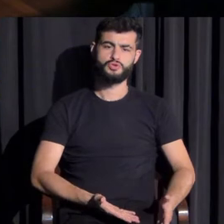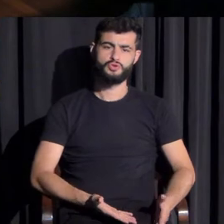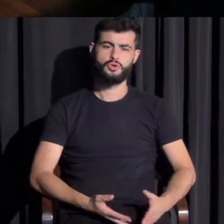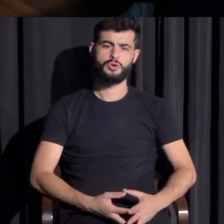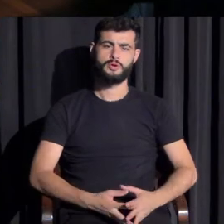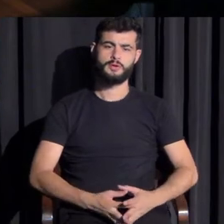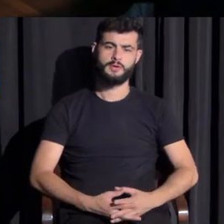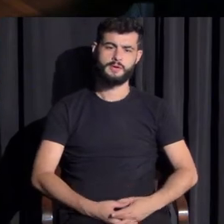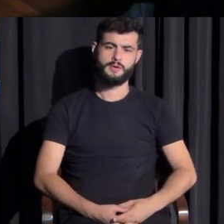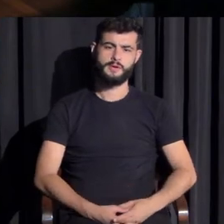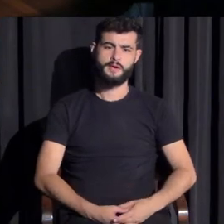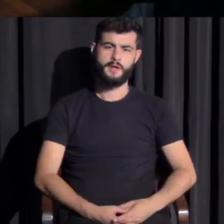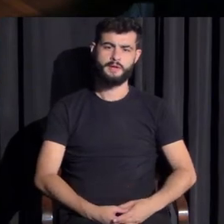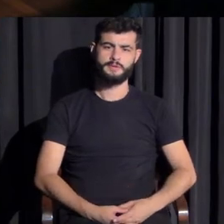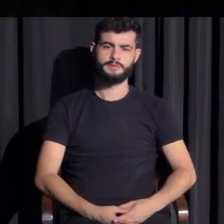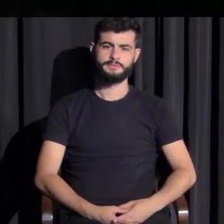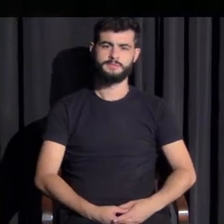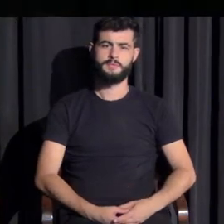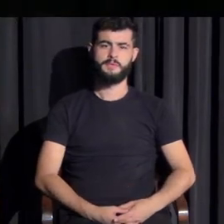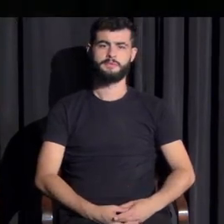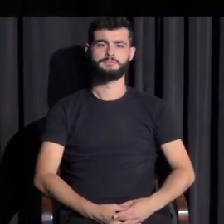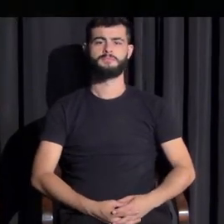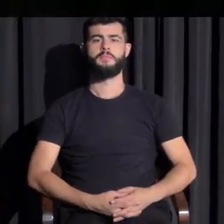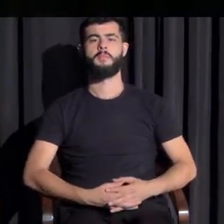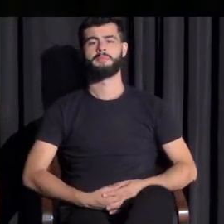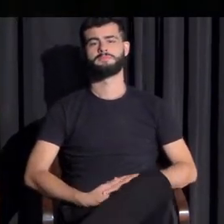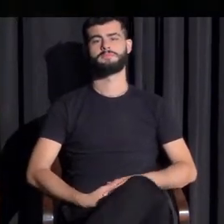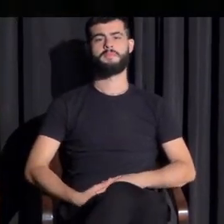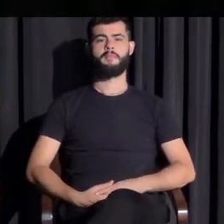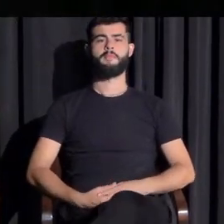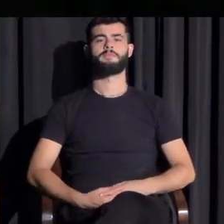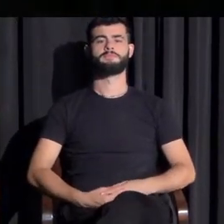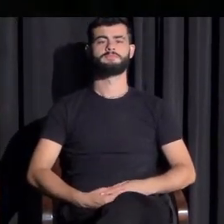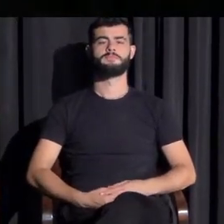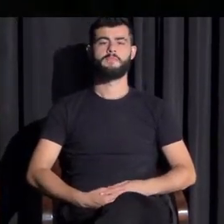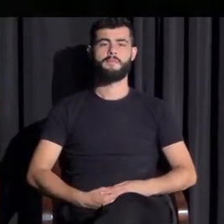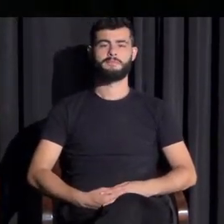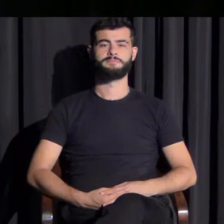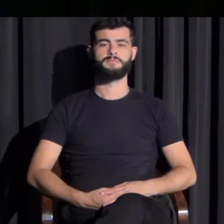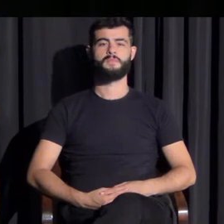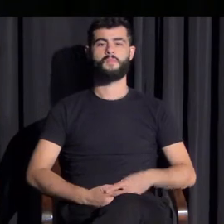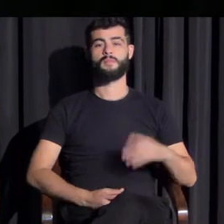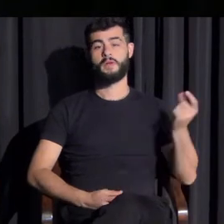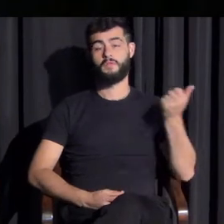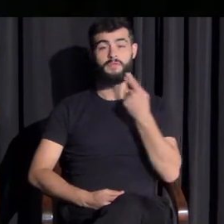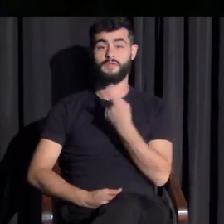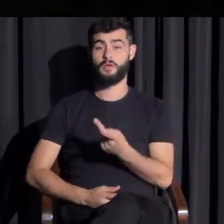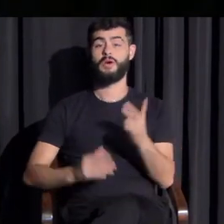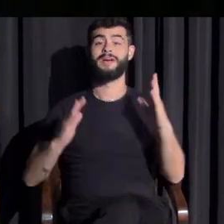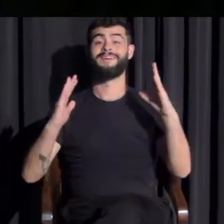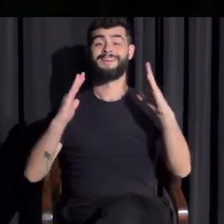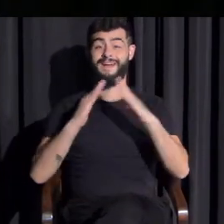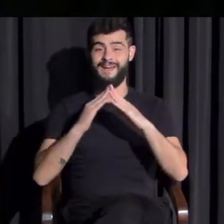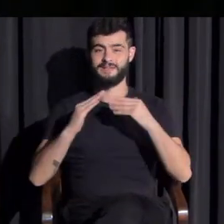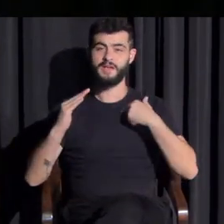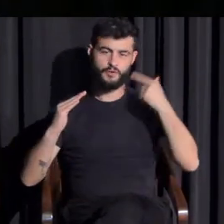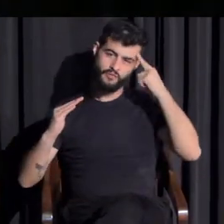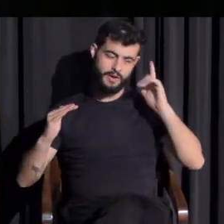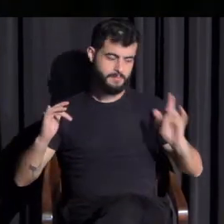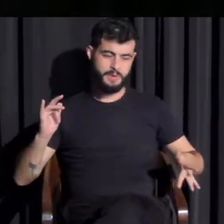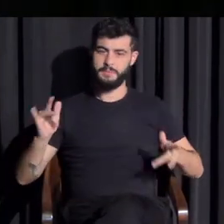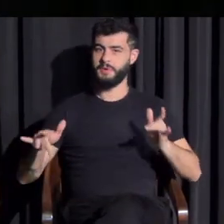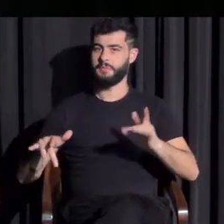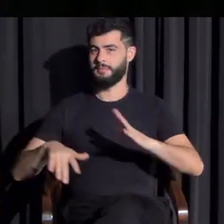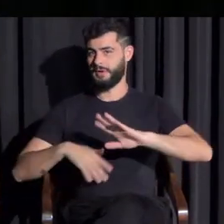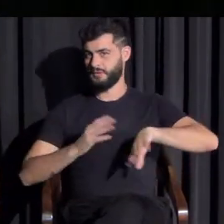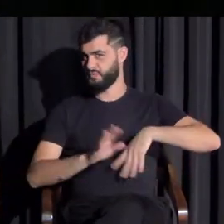Boa tarde. Se falarem em casa, daqui a pouco vai ter tudo desparramado aqui no meio da sacolinha, todas as coisas aqui no meio.